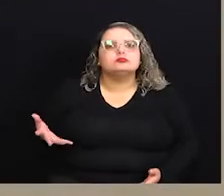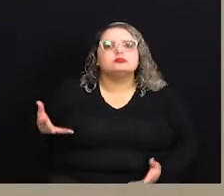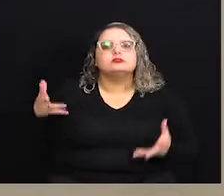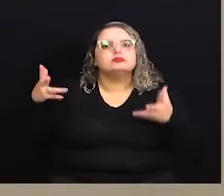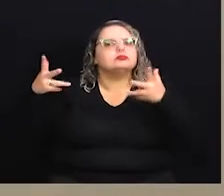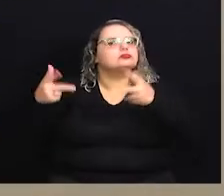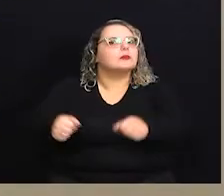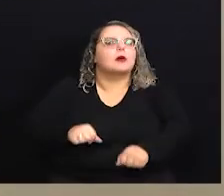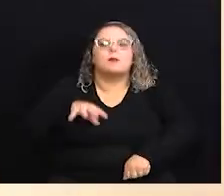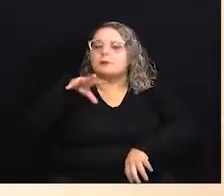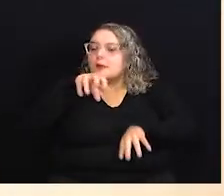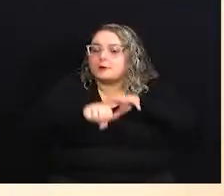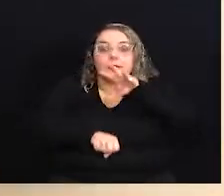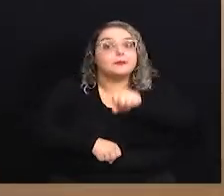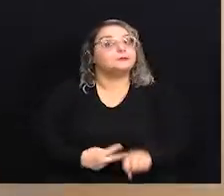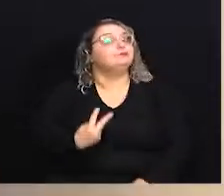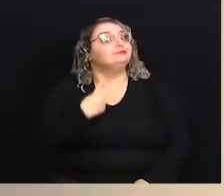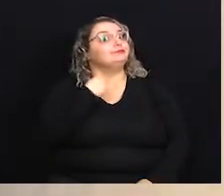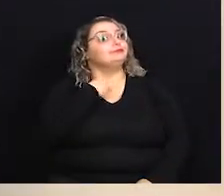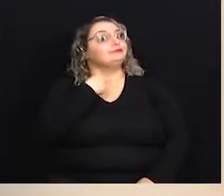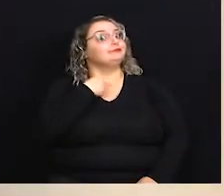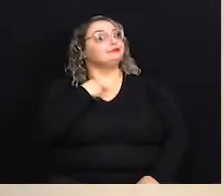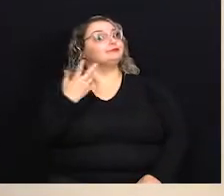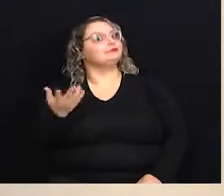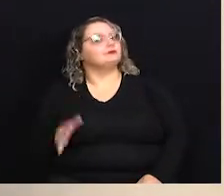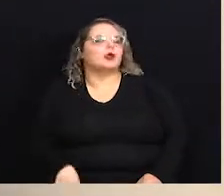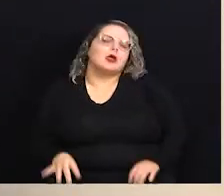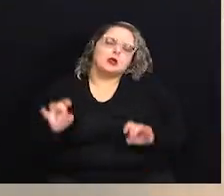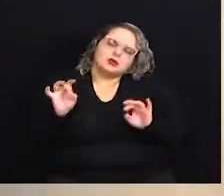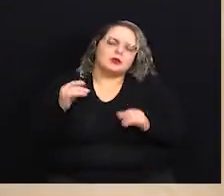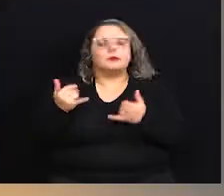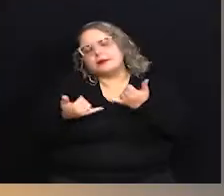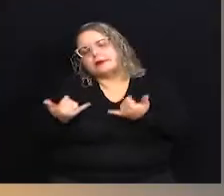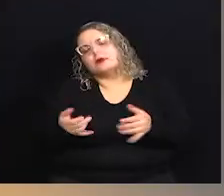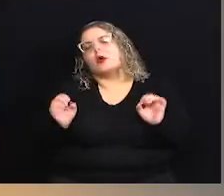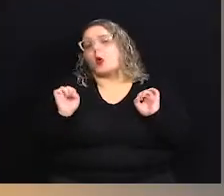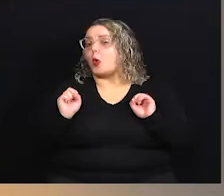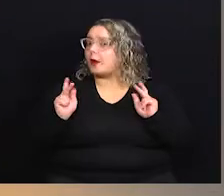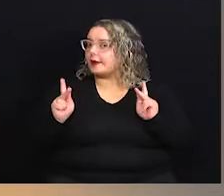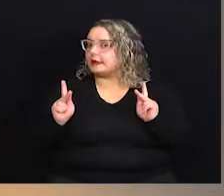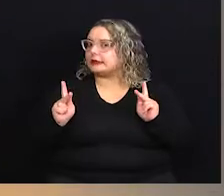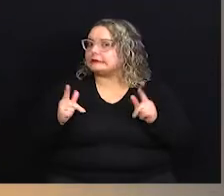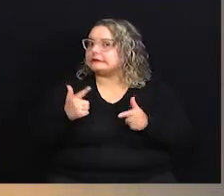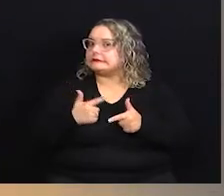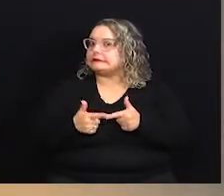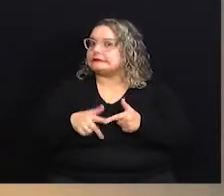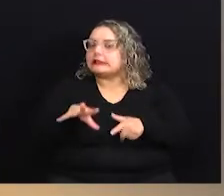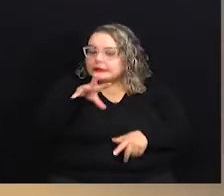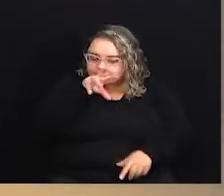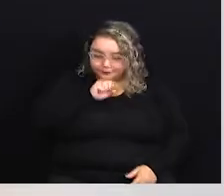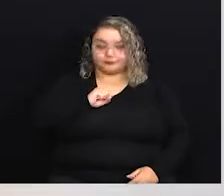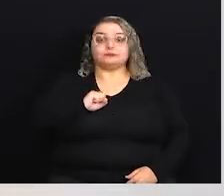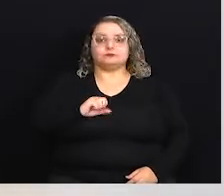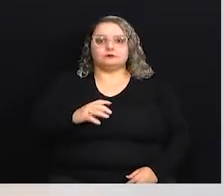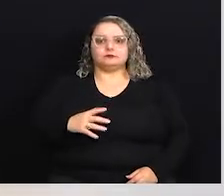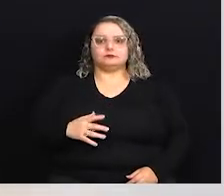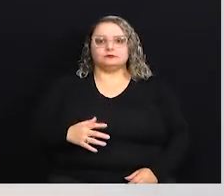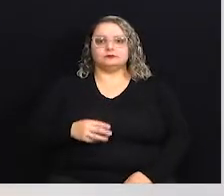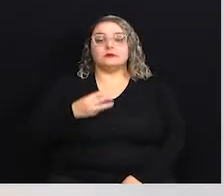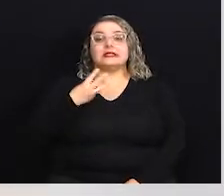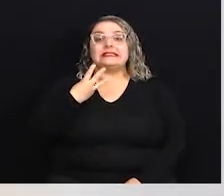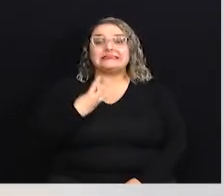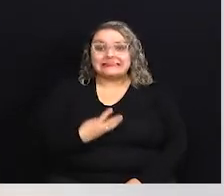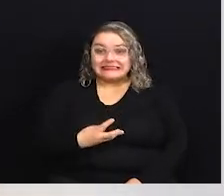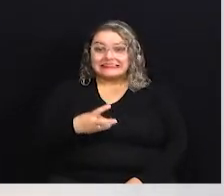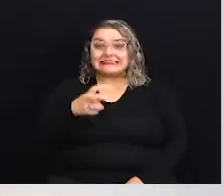piscou e lá estão eles, pegando tudo o que não podem. Enquanto estão só brincando, tudo bem. O problema